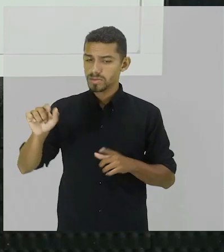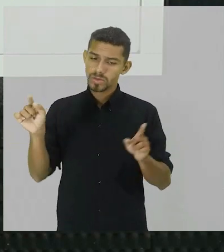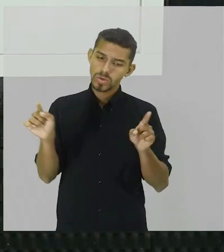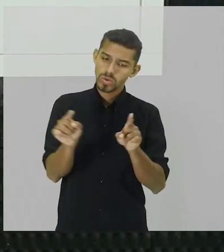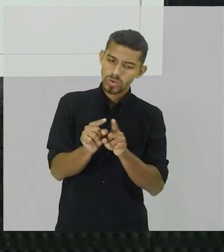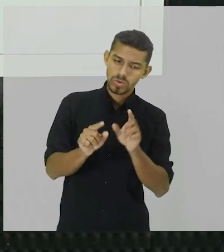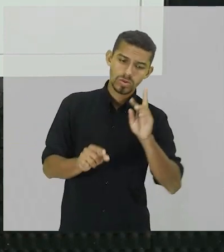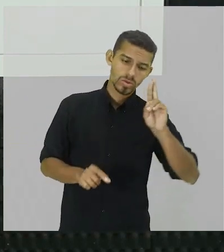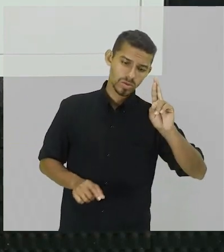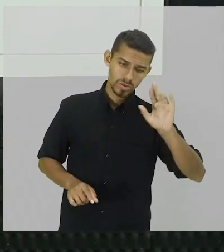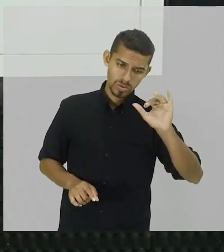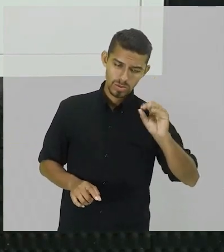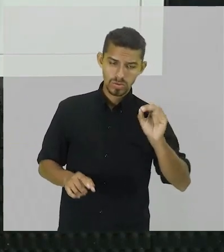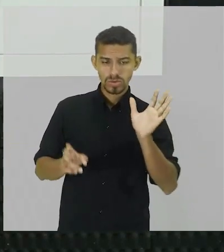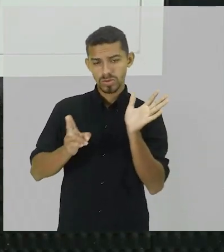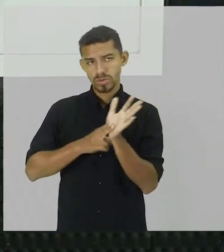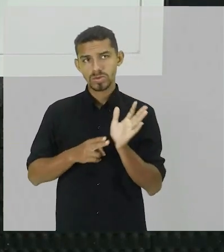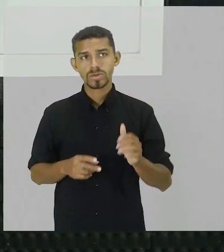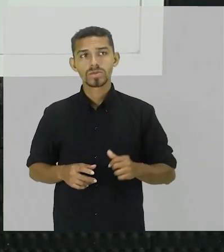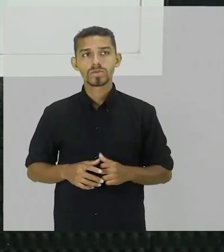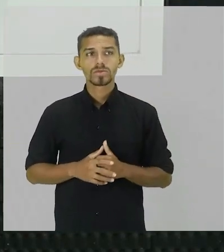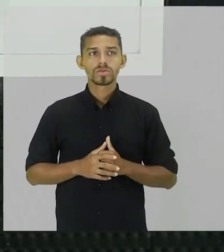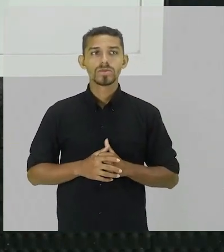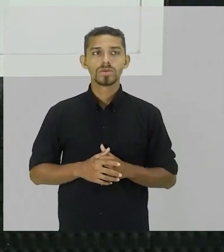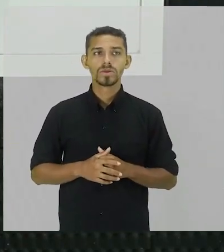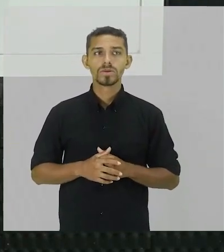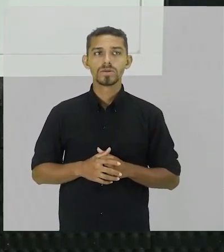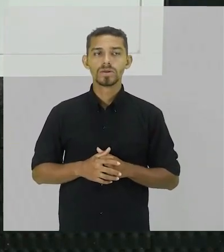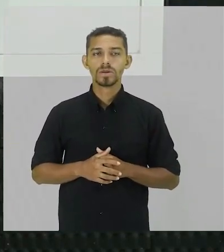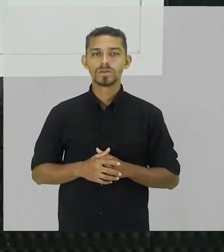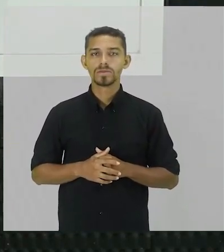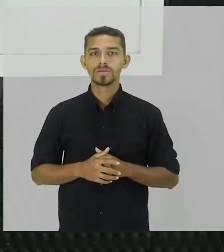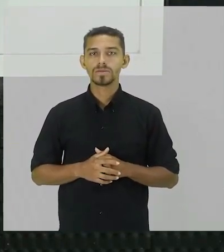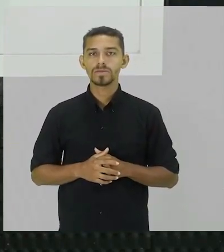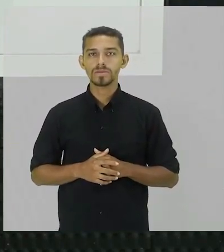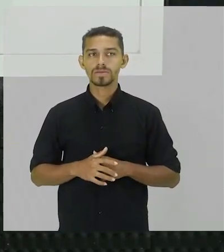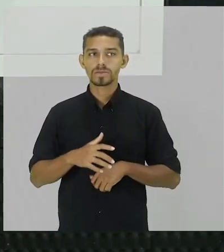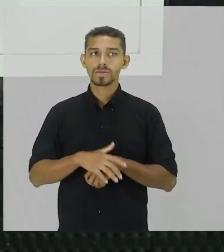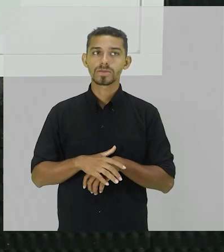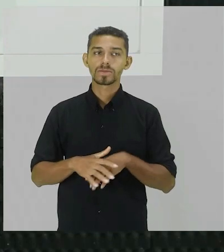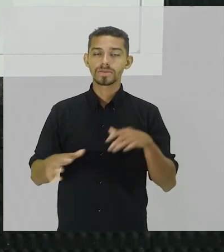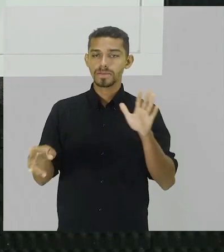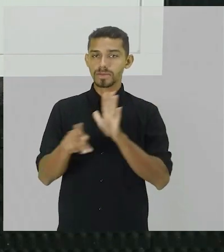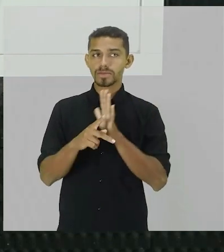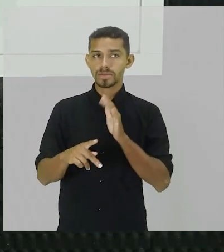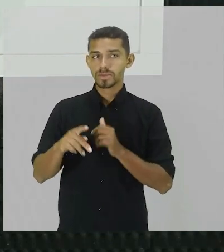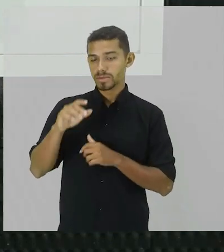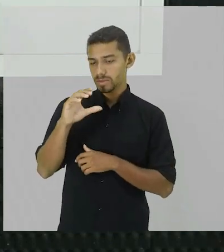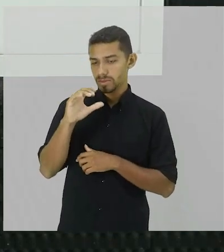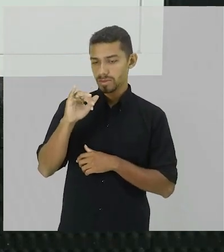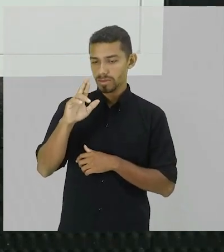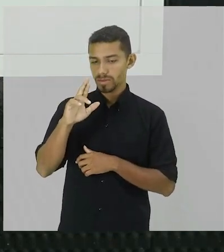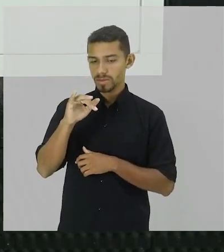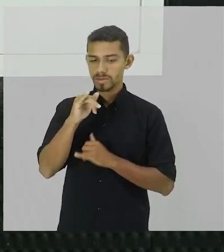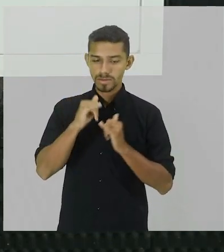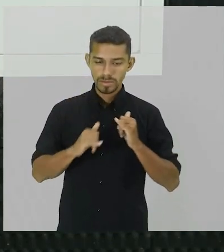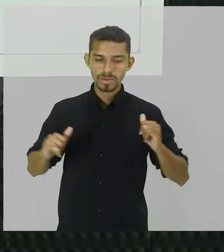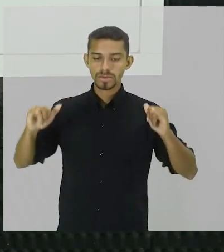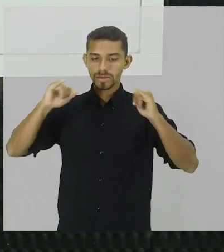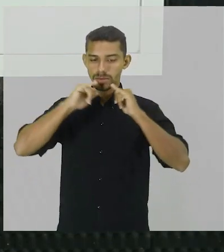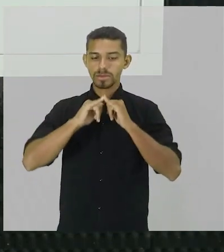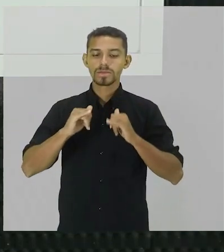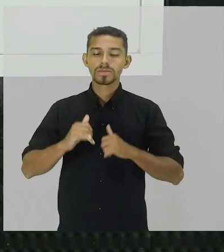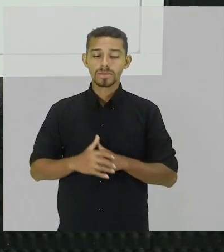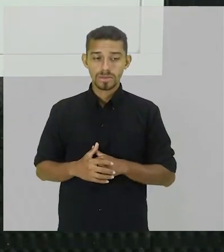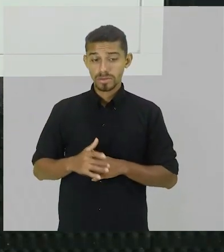ou é igual ao raio, porque o ponto pode fazer parte aqui da circunferência, no caso aqui ele tem o valor da